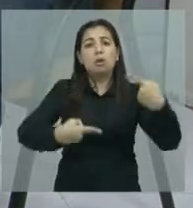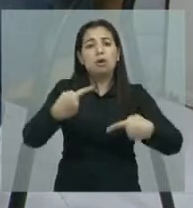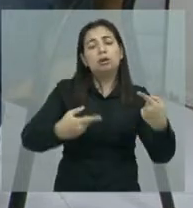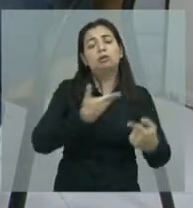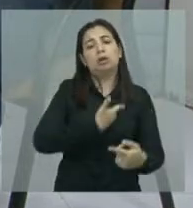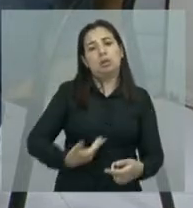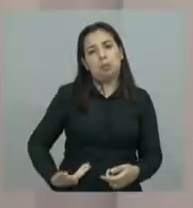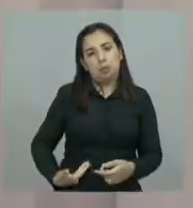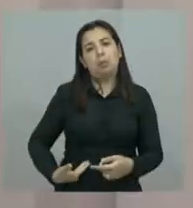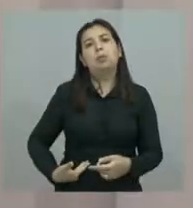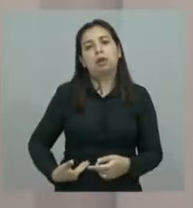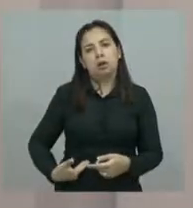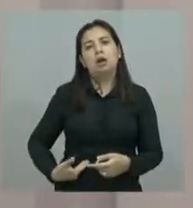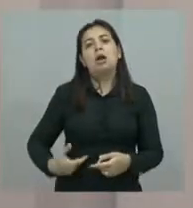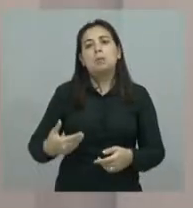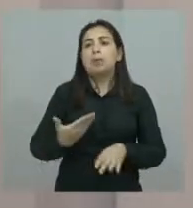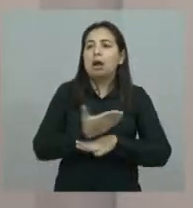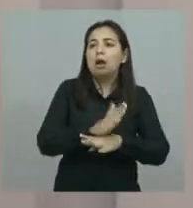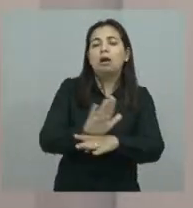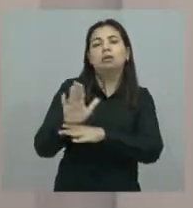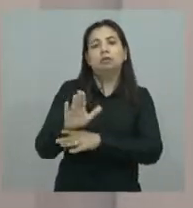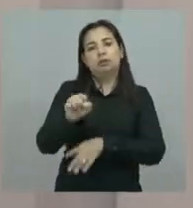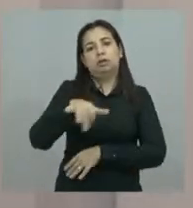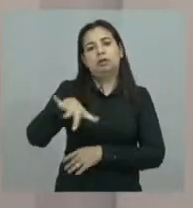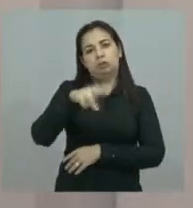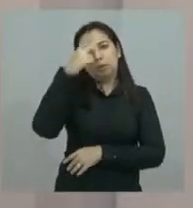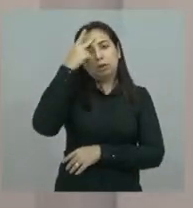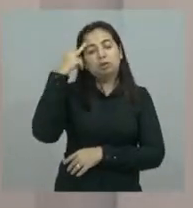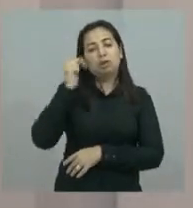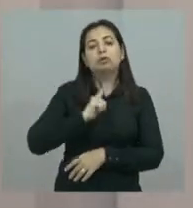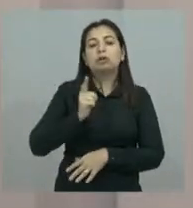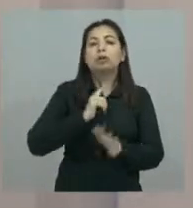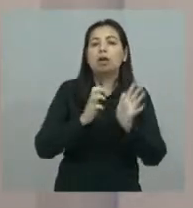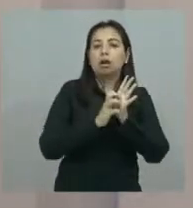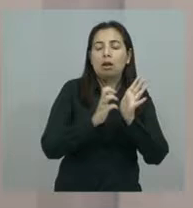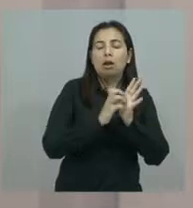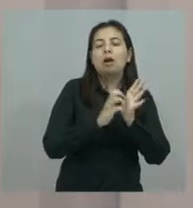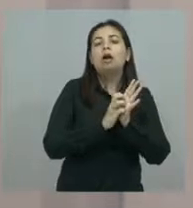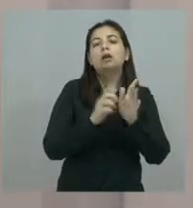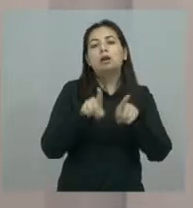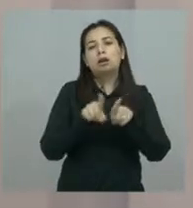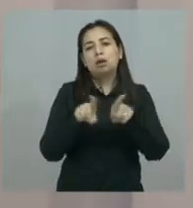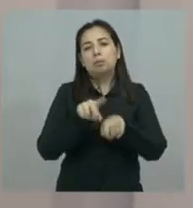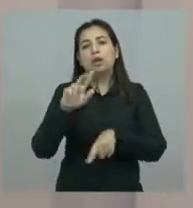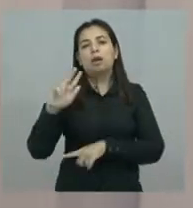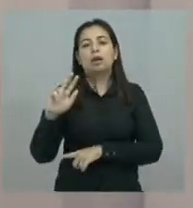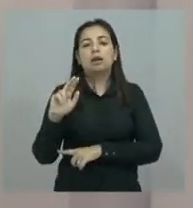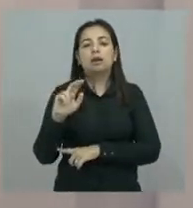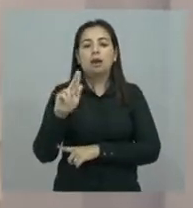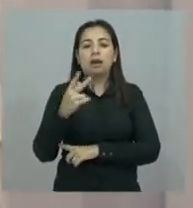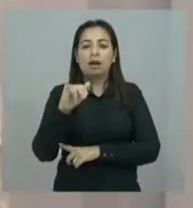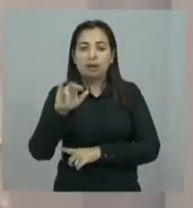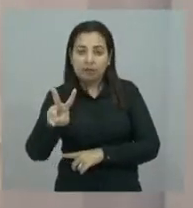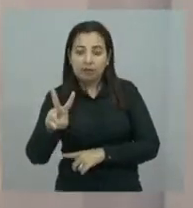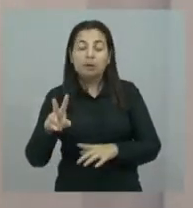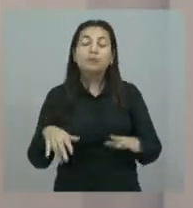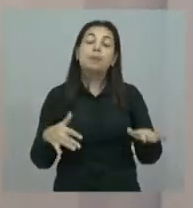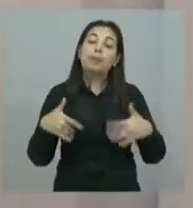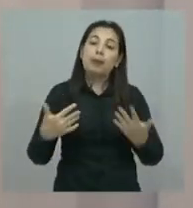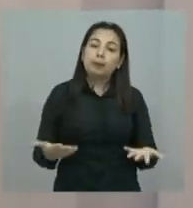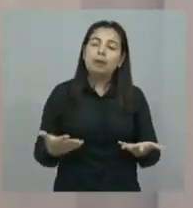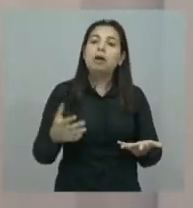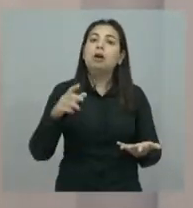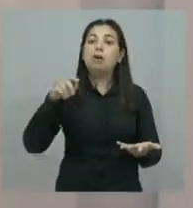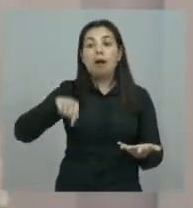políticas públicas. Eis aí a razão da gente tentar fomentar, criar aqui na Câmara Municipal a Frente